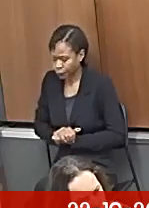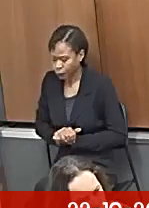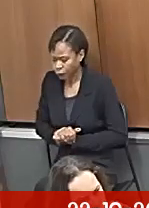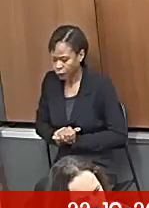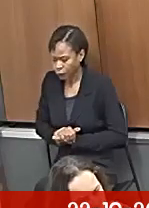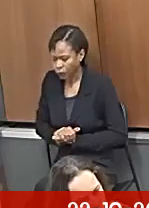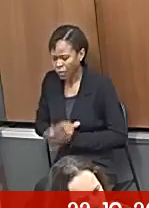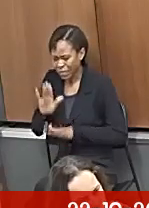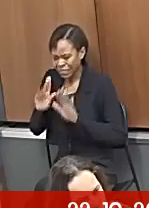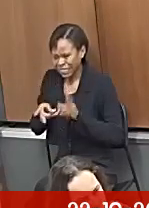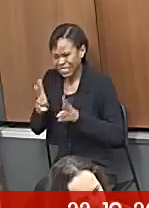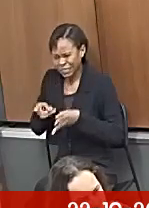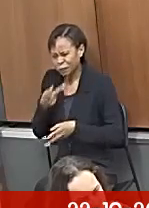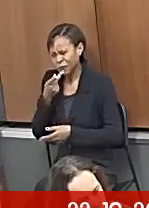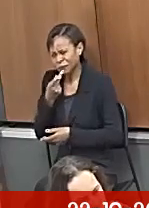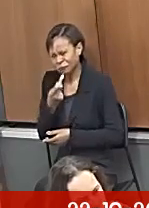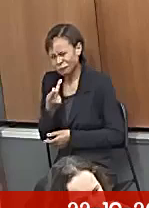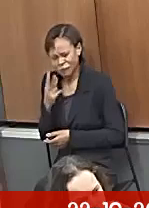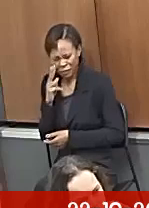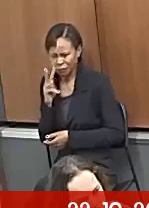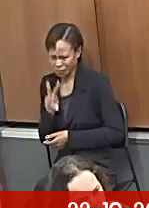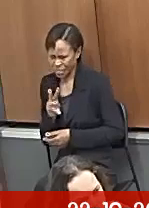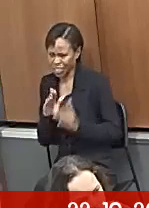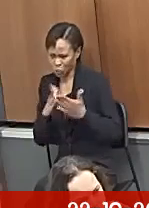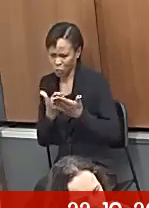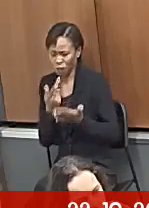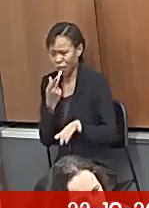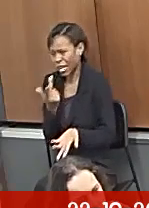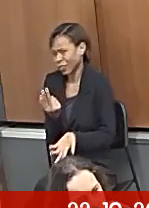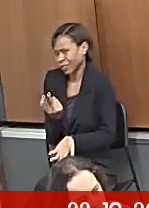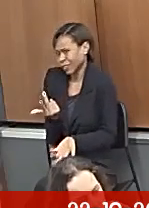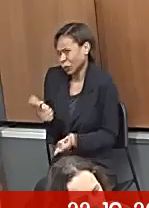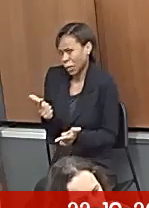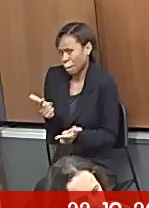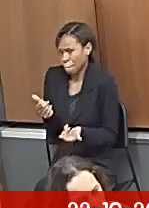A gente escuta muito de escolas assim, eu não estou preparado,